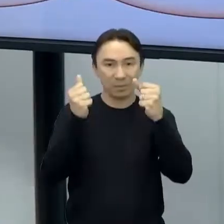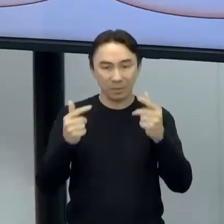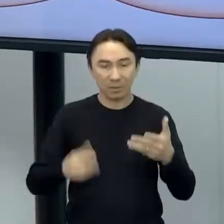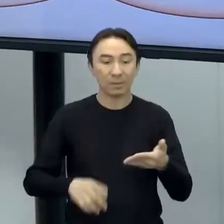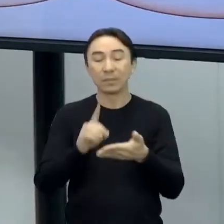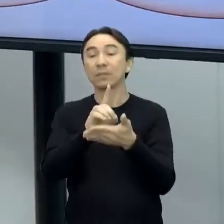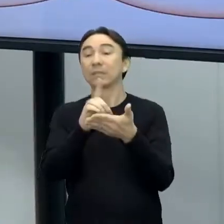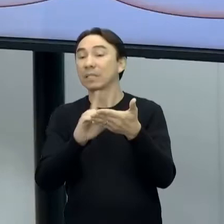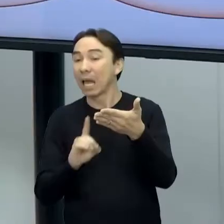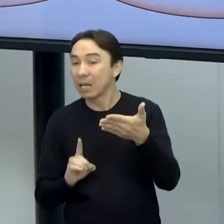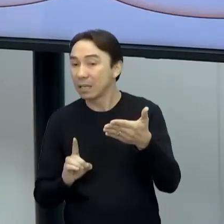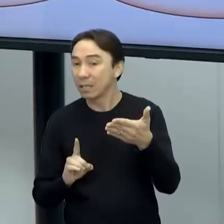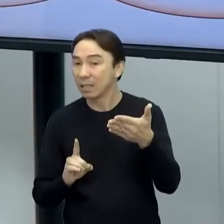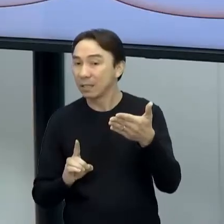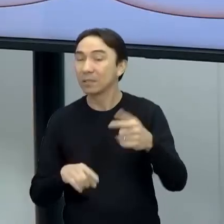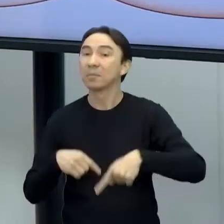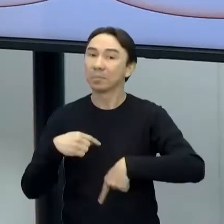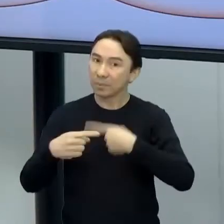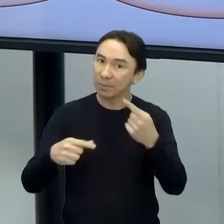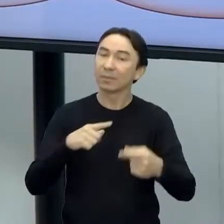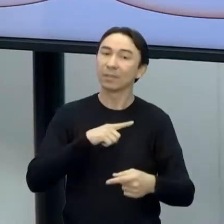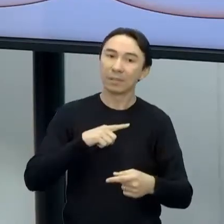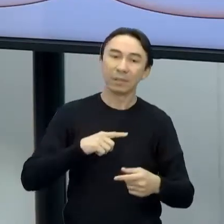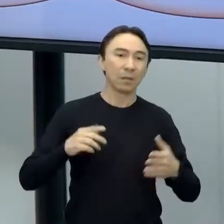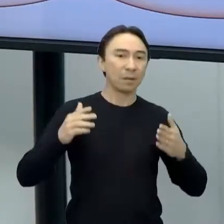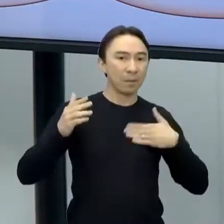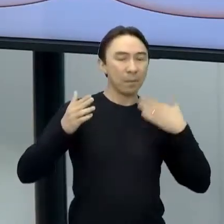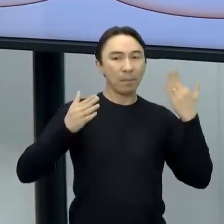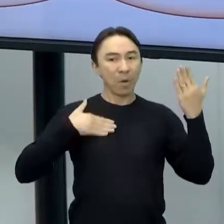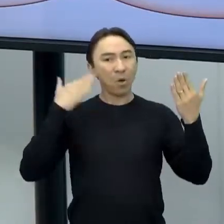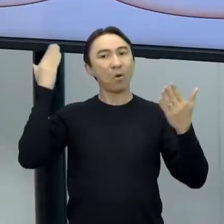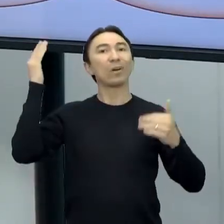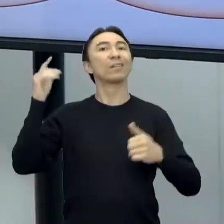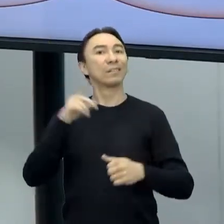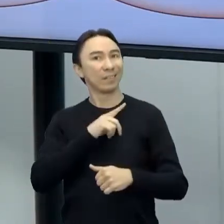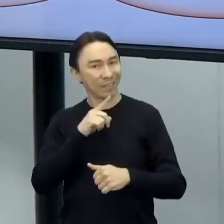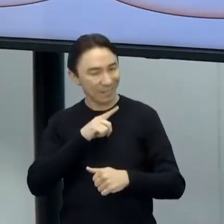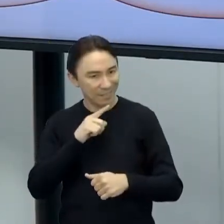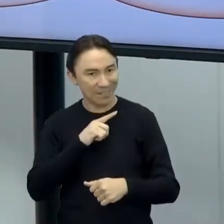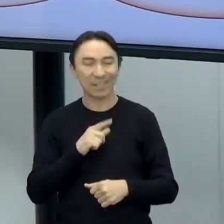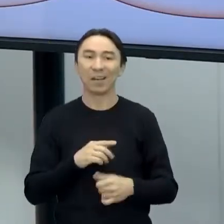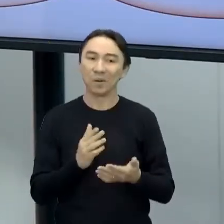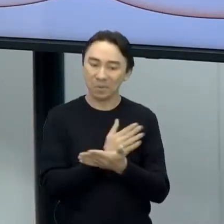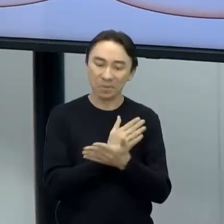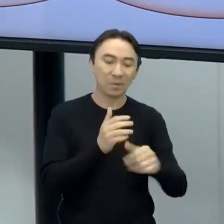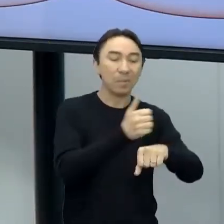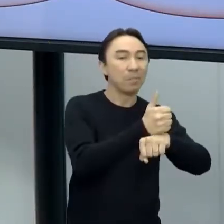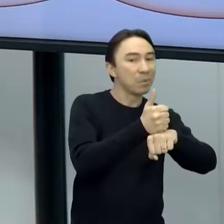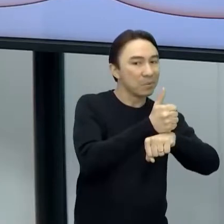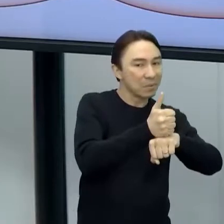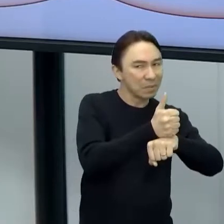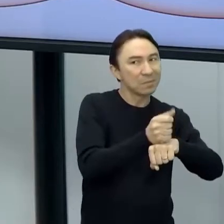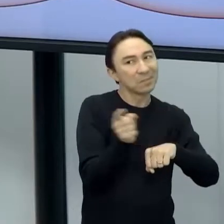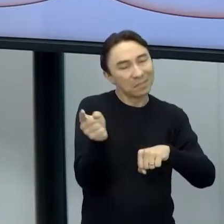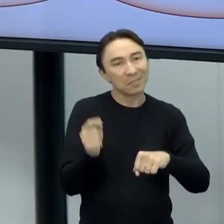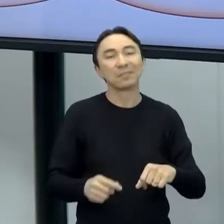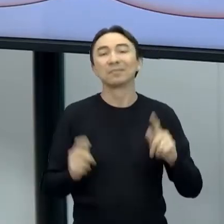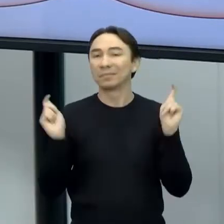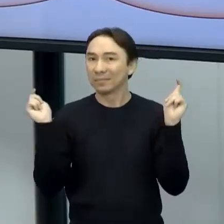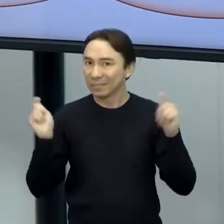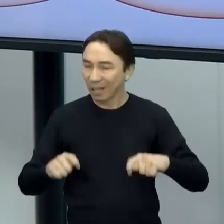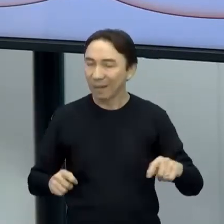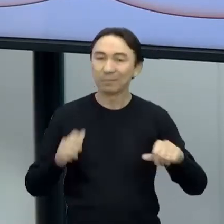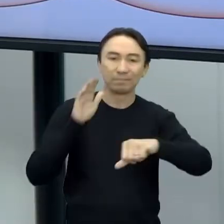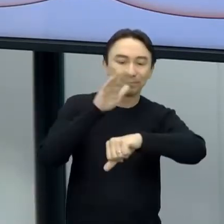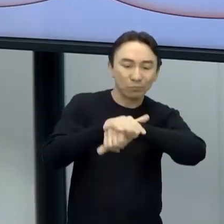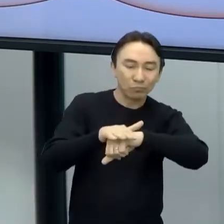por aí, porque vocês vão poder conversar com profissionais desta área, né? E a